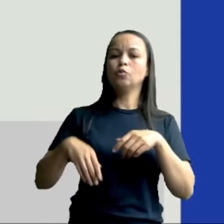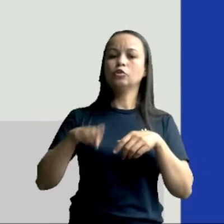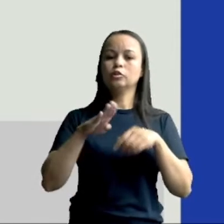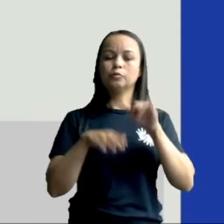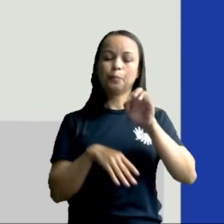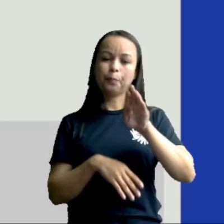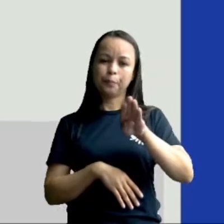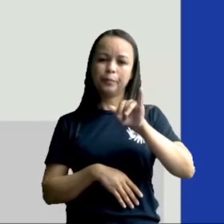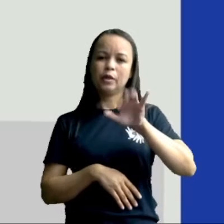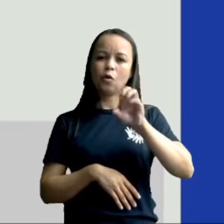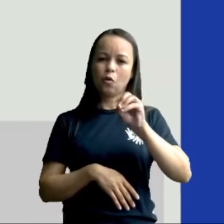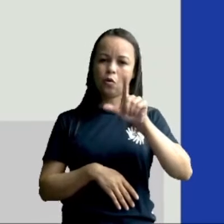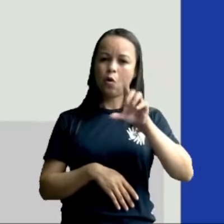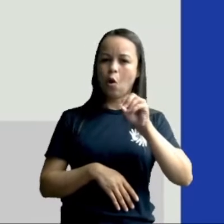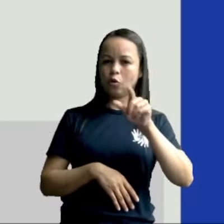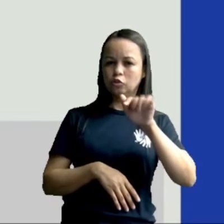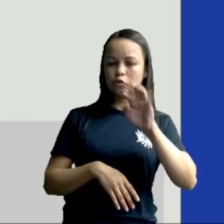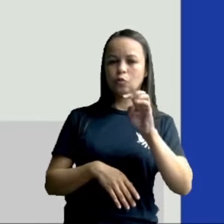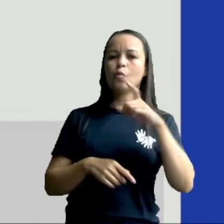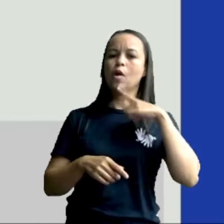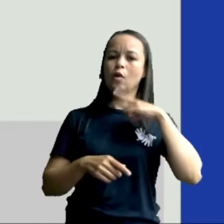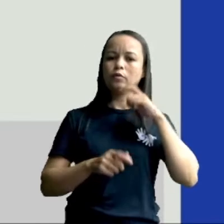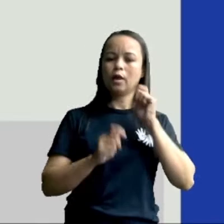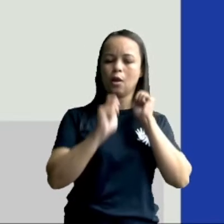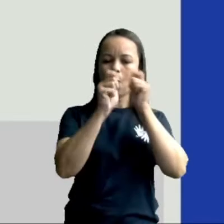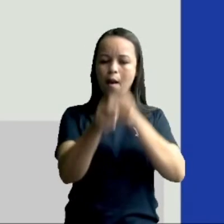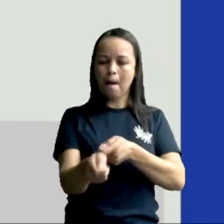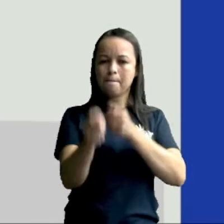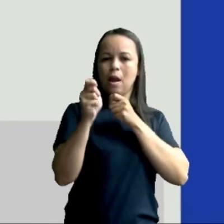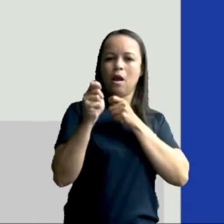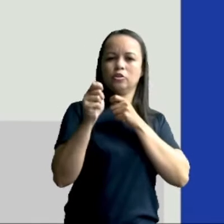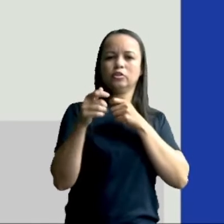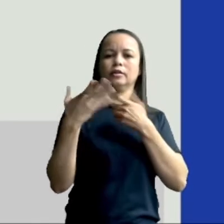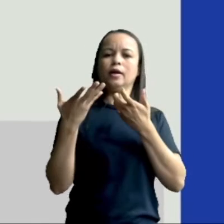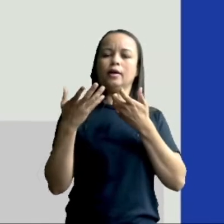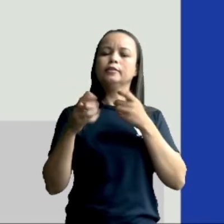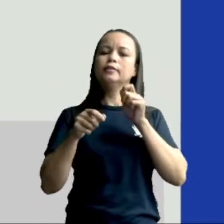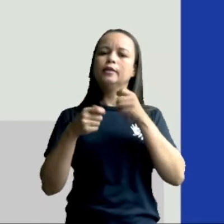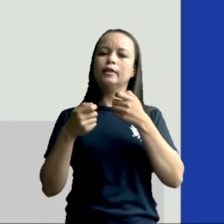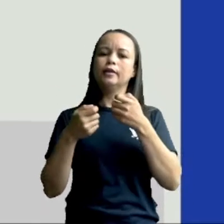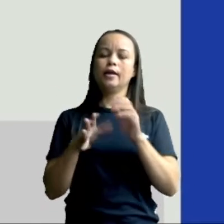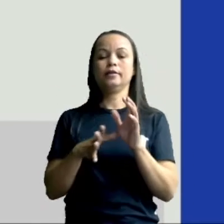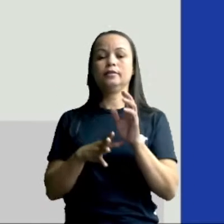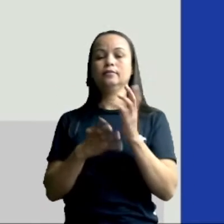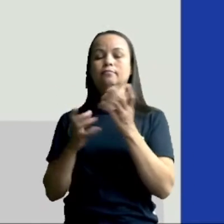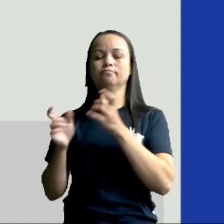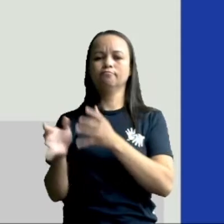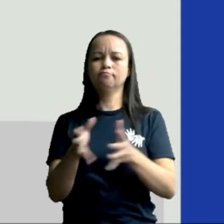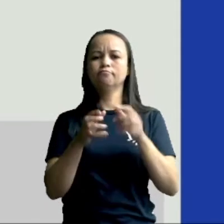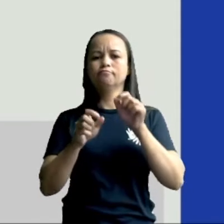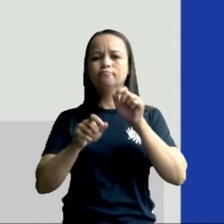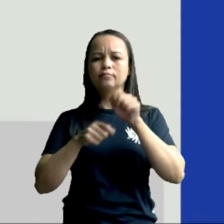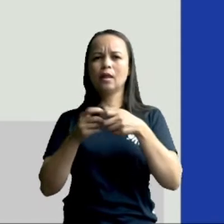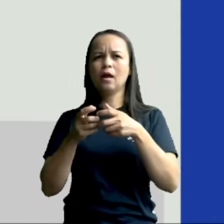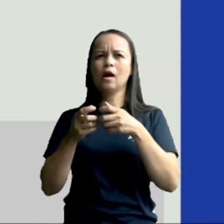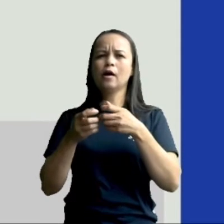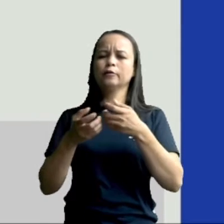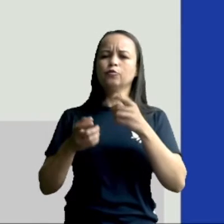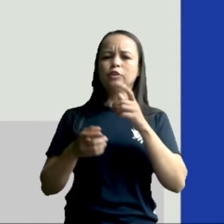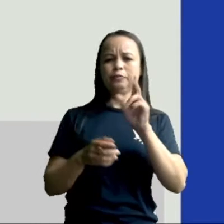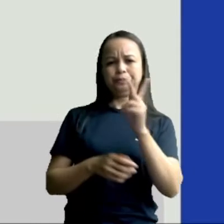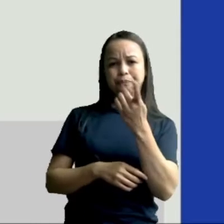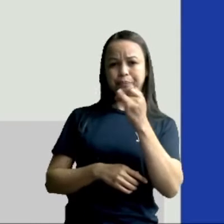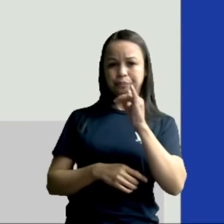a pesca e as florestas. E os hídricos, existentes nos lagos,